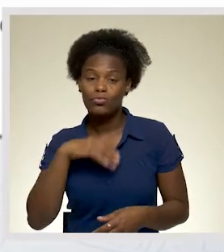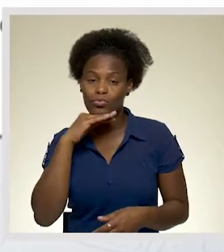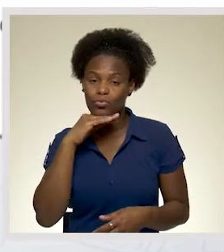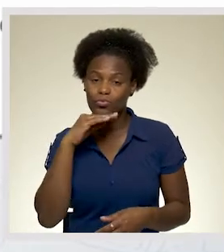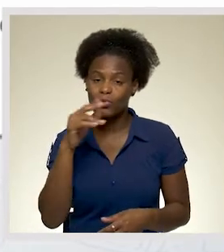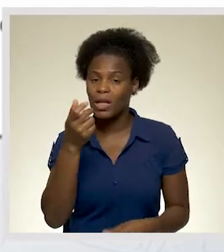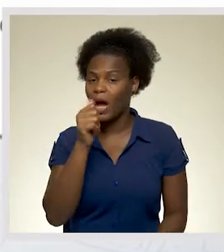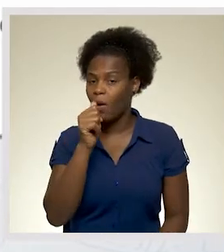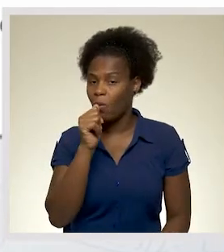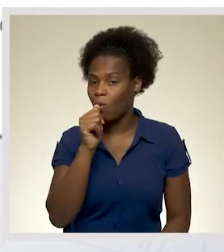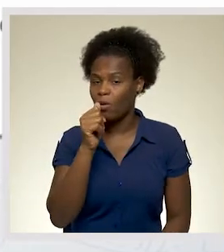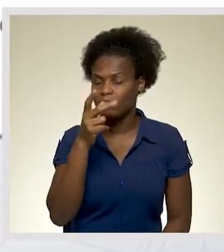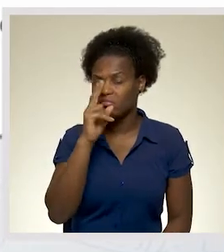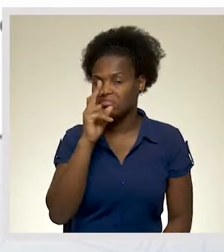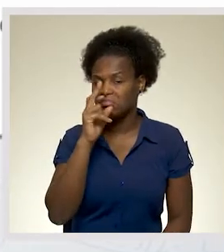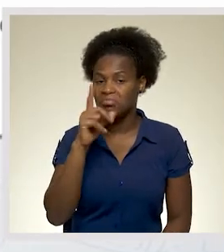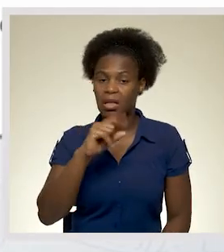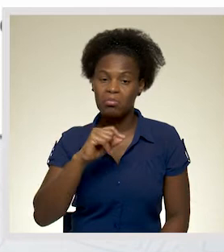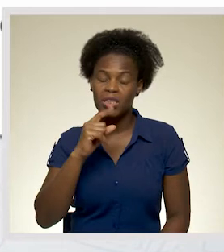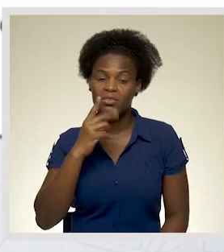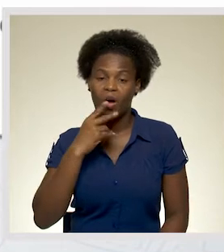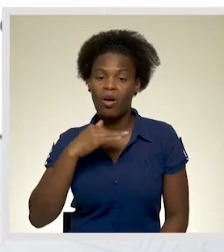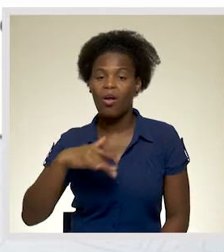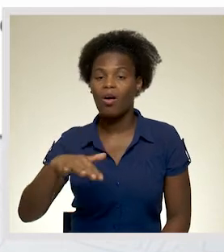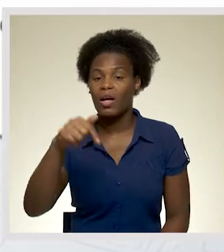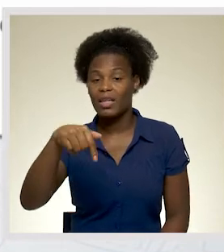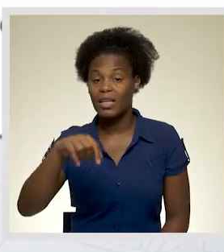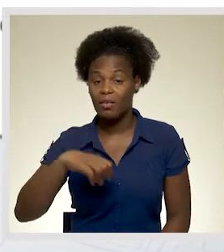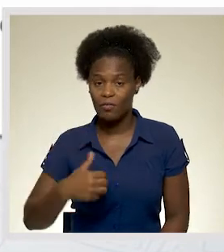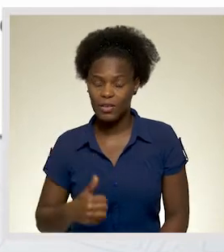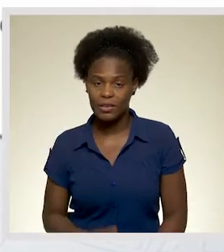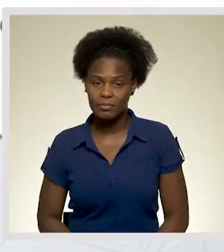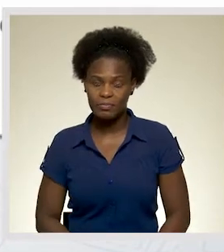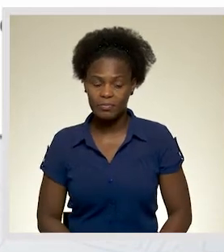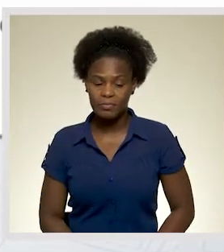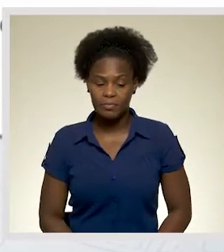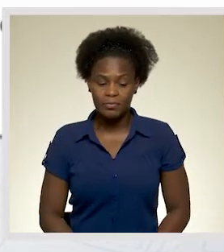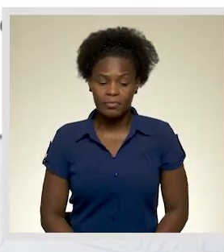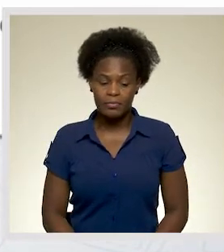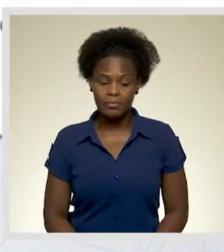das águas, do ar e do solo em Cabo Verde.